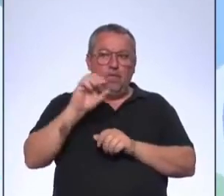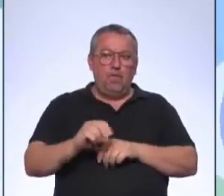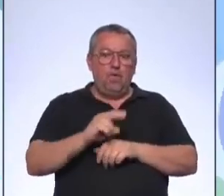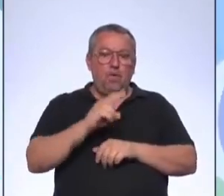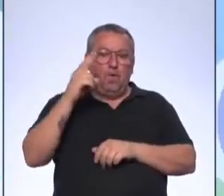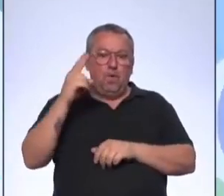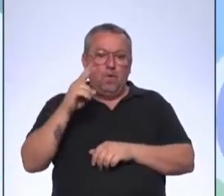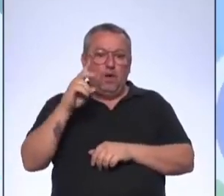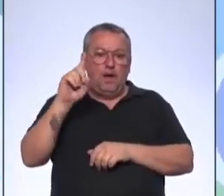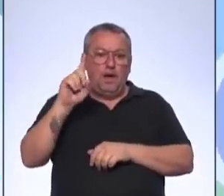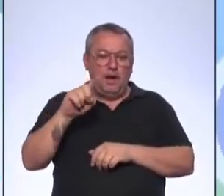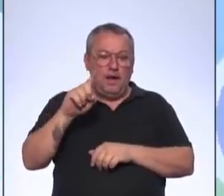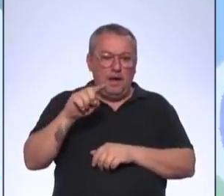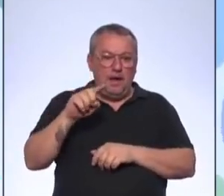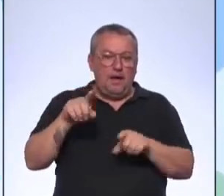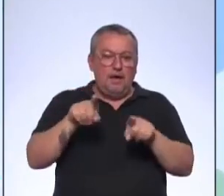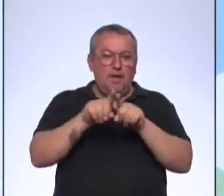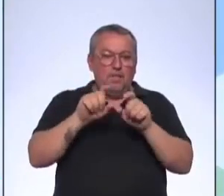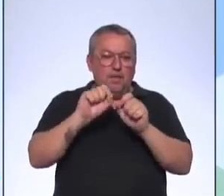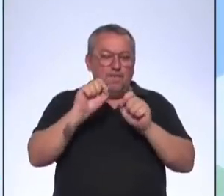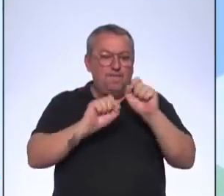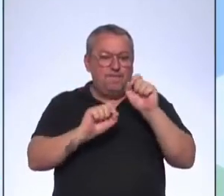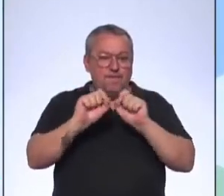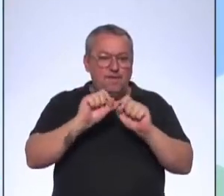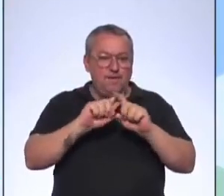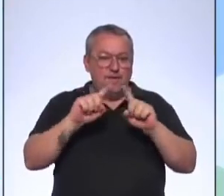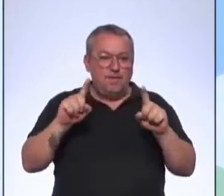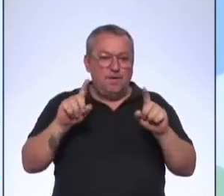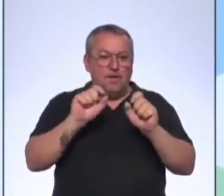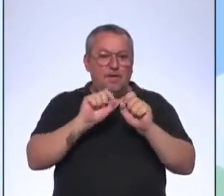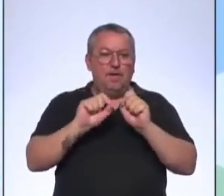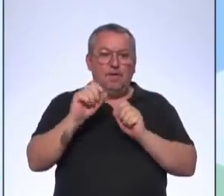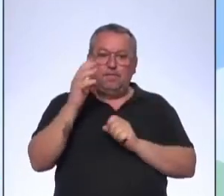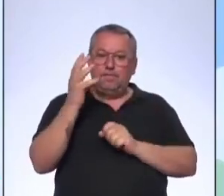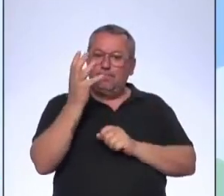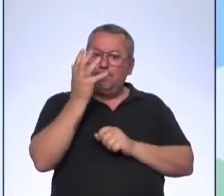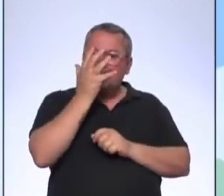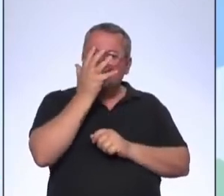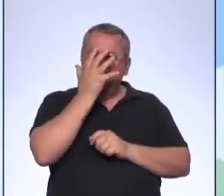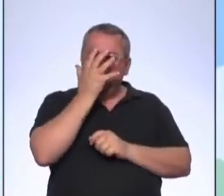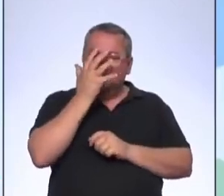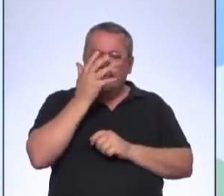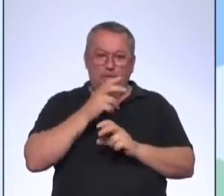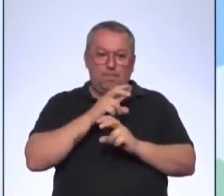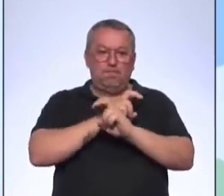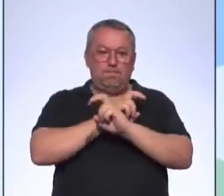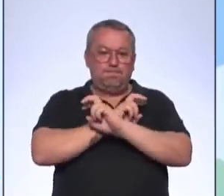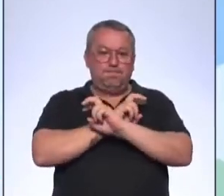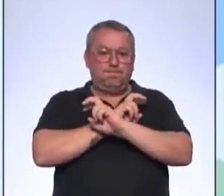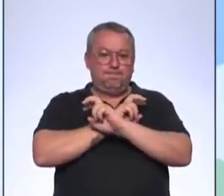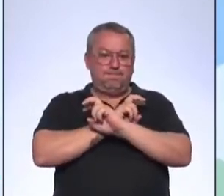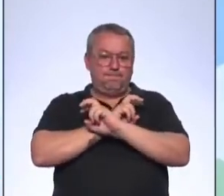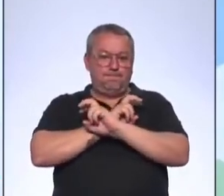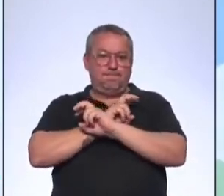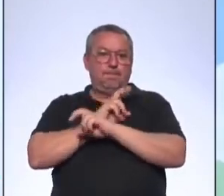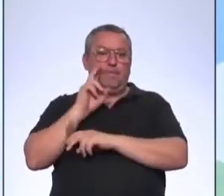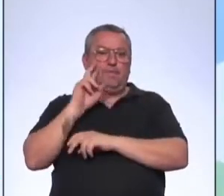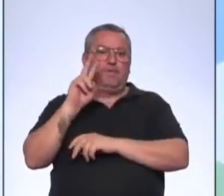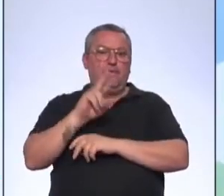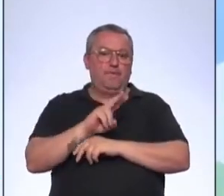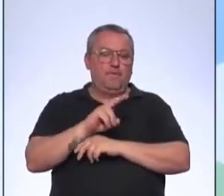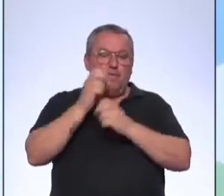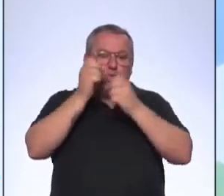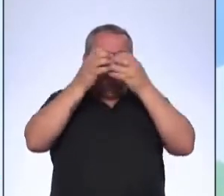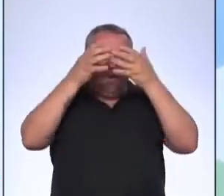ela era construída para compor o rosto do sarcófago. Nós vemos isso muito